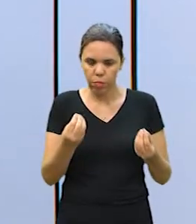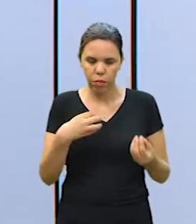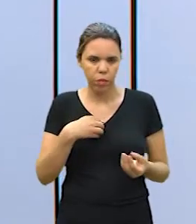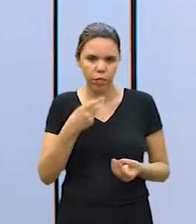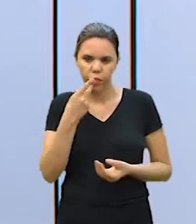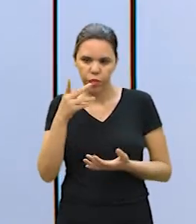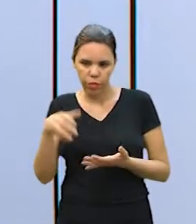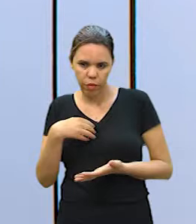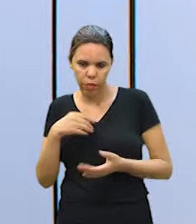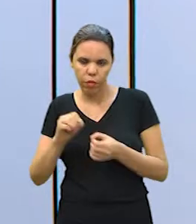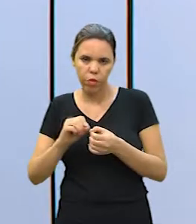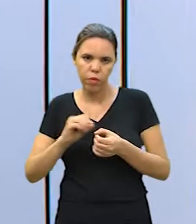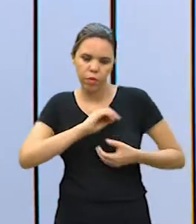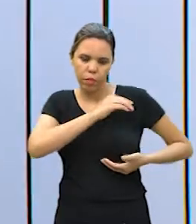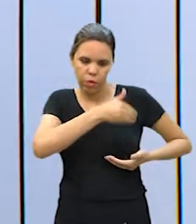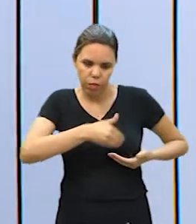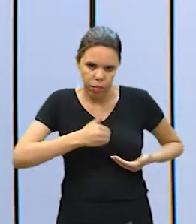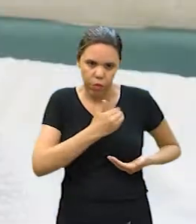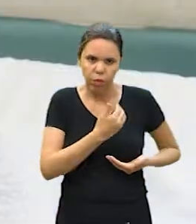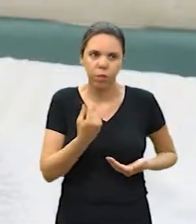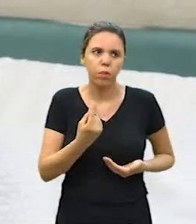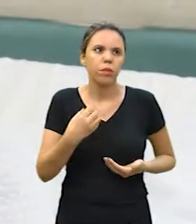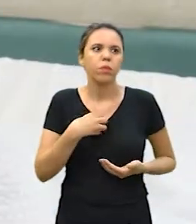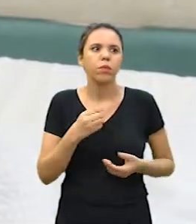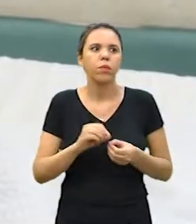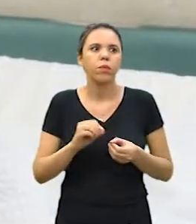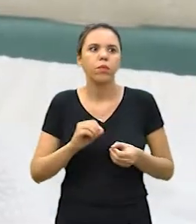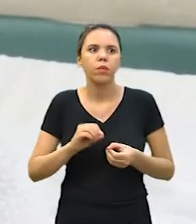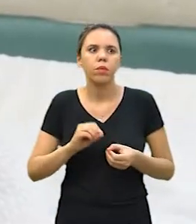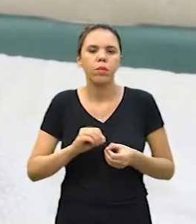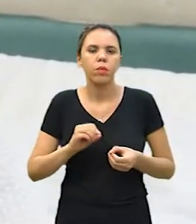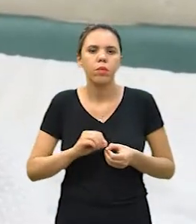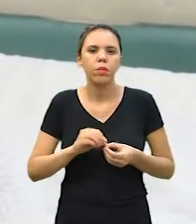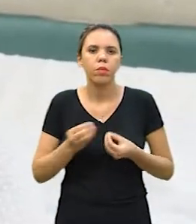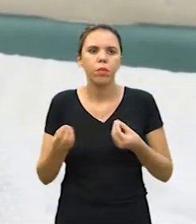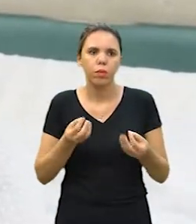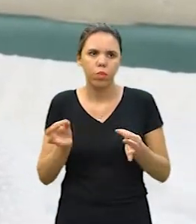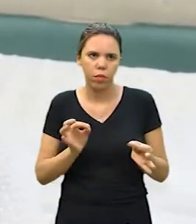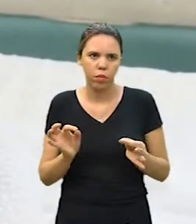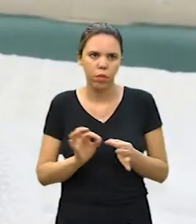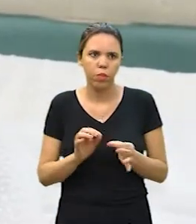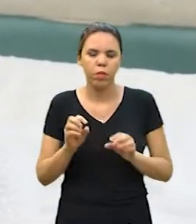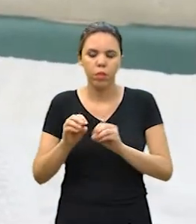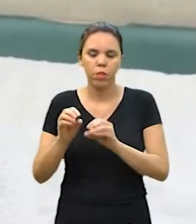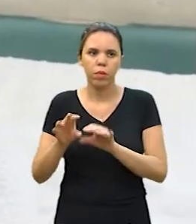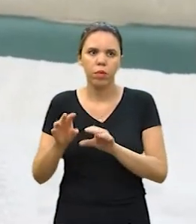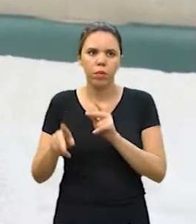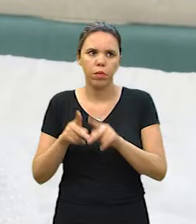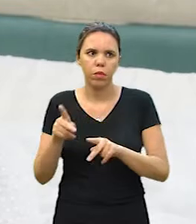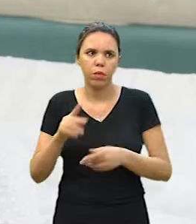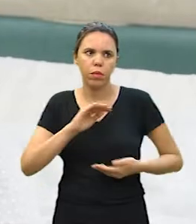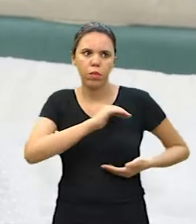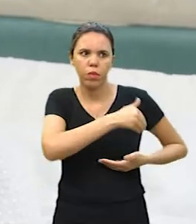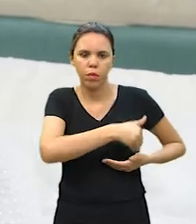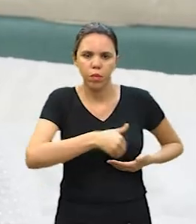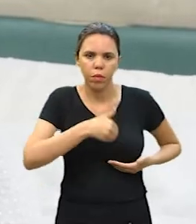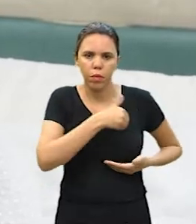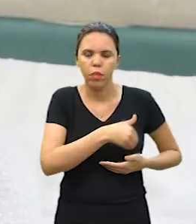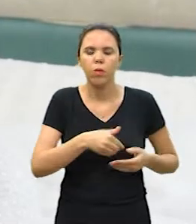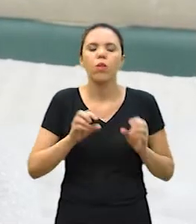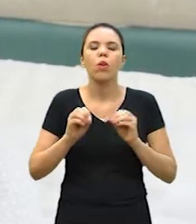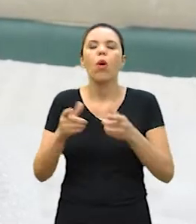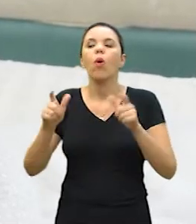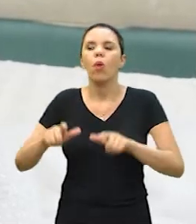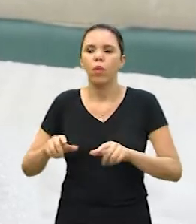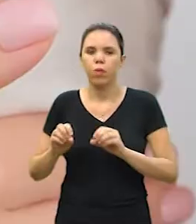Não é só falar, olha, tem que fazer o autoexame, mas como que faz o autoexame? Quem que vai ensinar esse autoexame? Aonde está